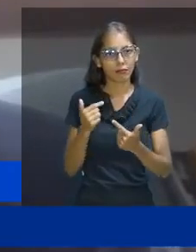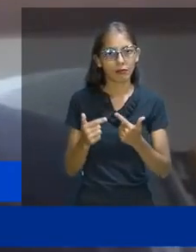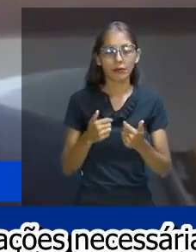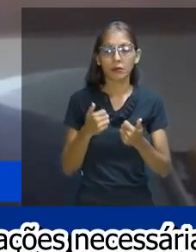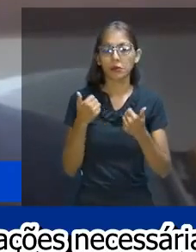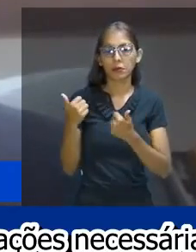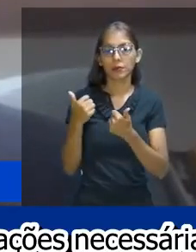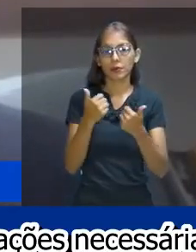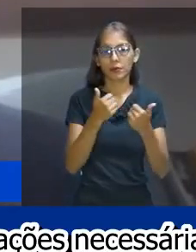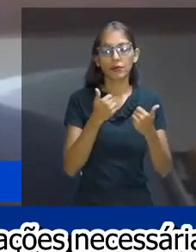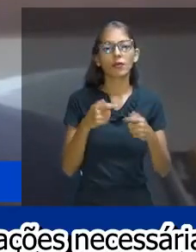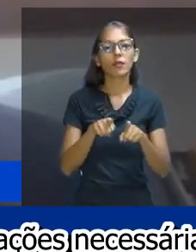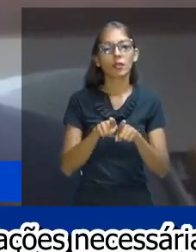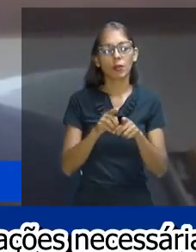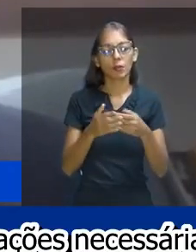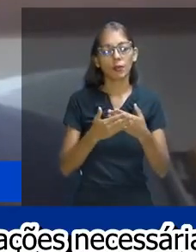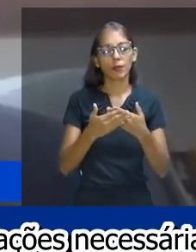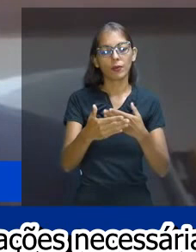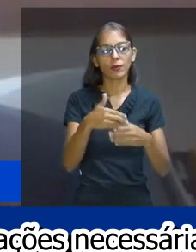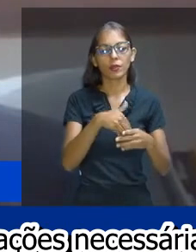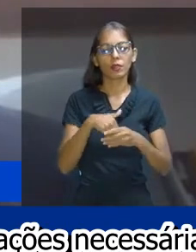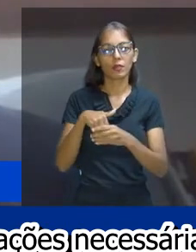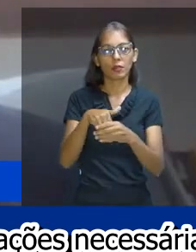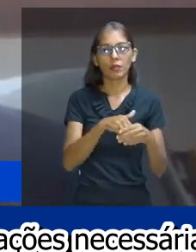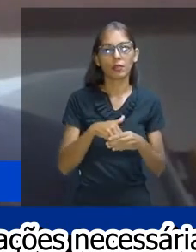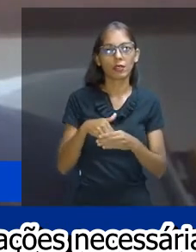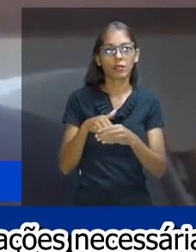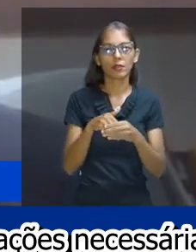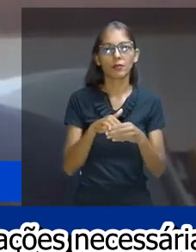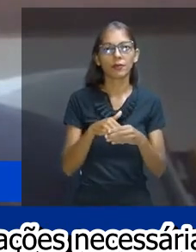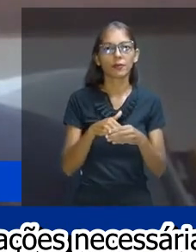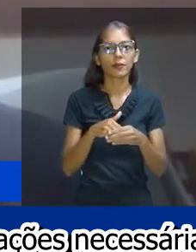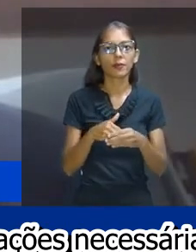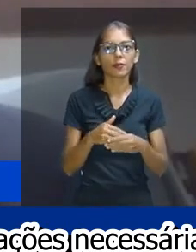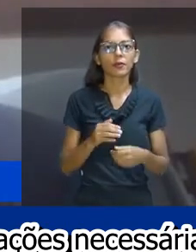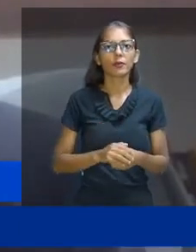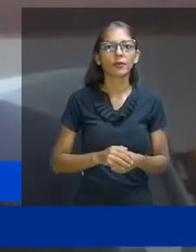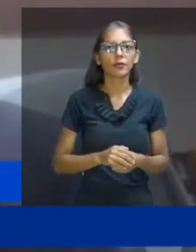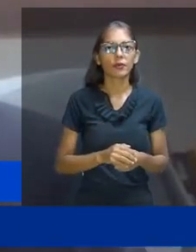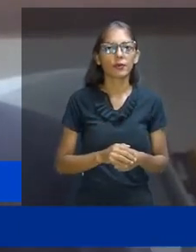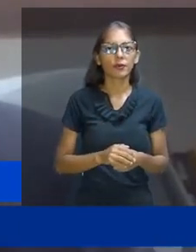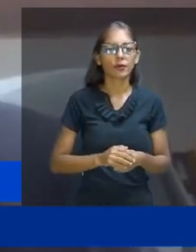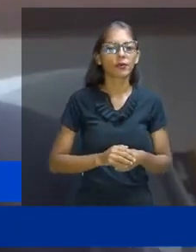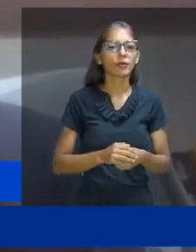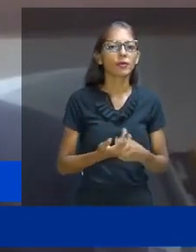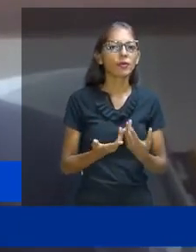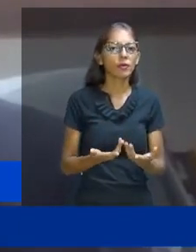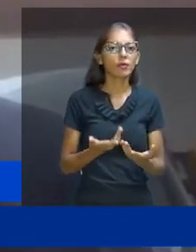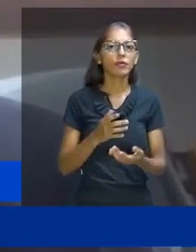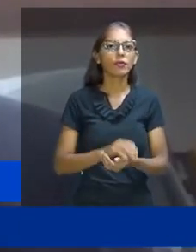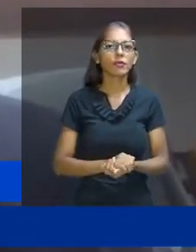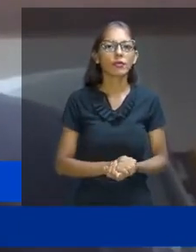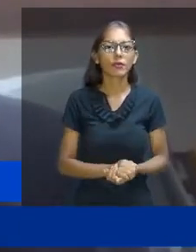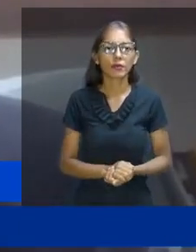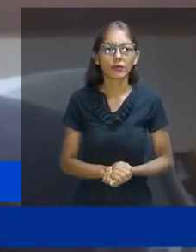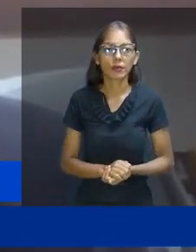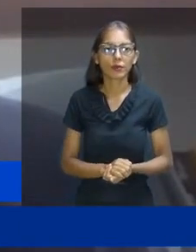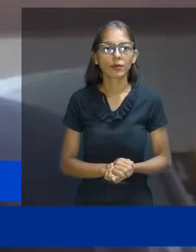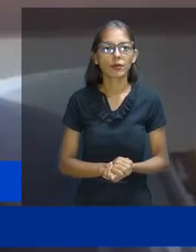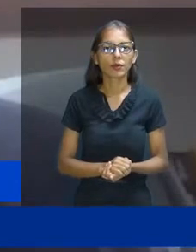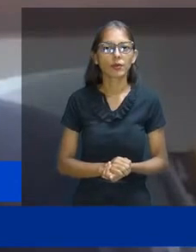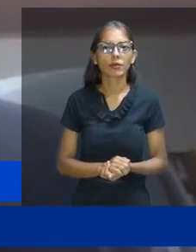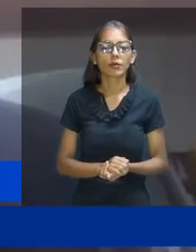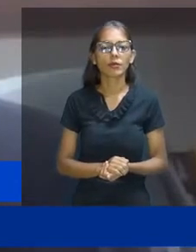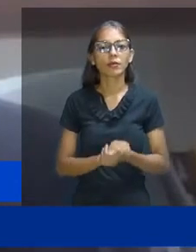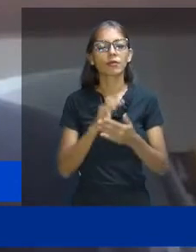nas zonas, né, mas trabalha em grau de recurso, também com as orientações necessárias, as cartas de ordem, enfim, né?